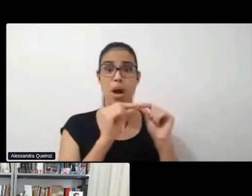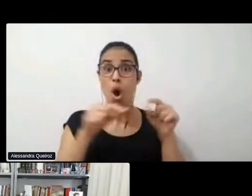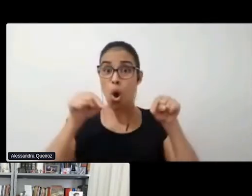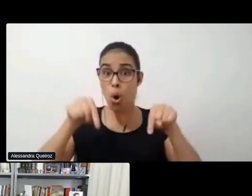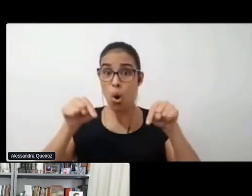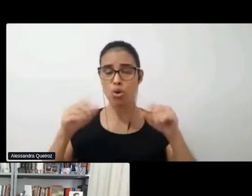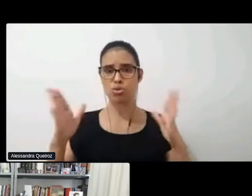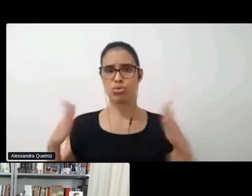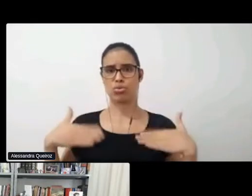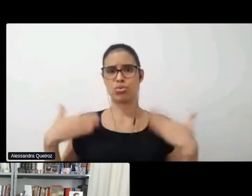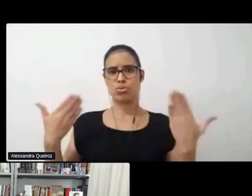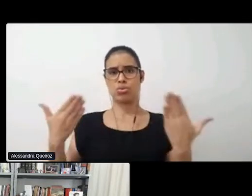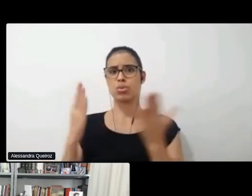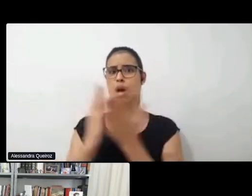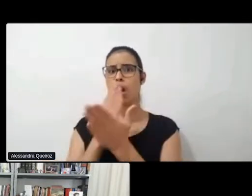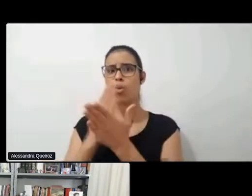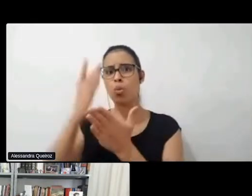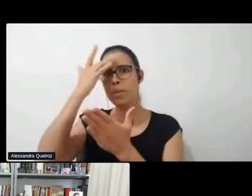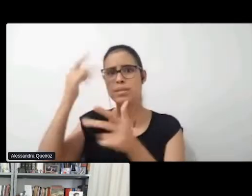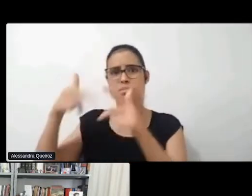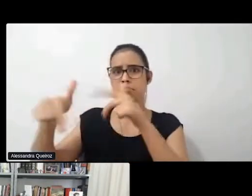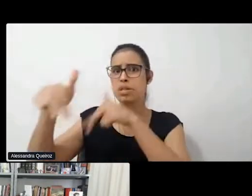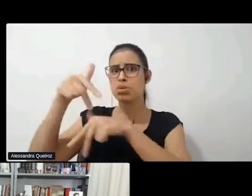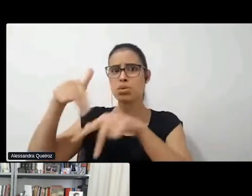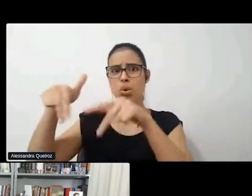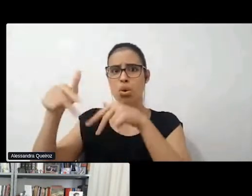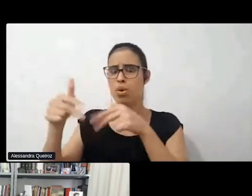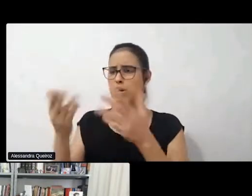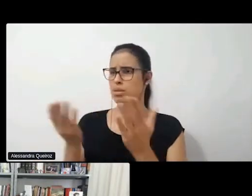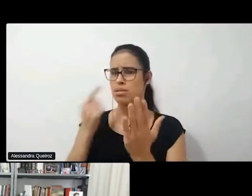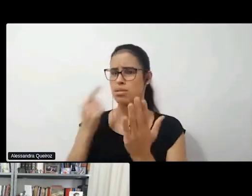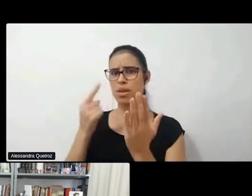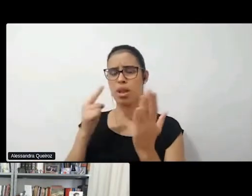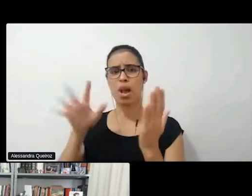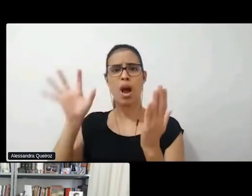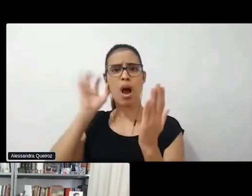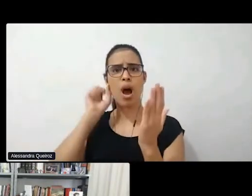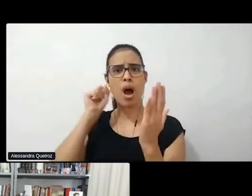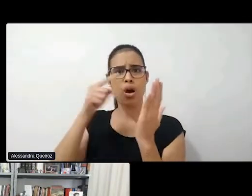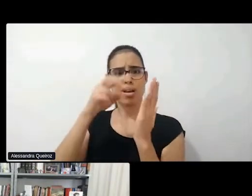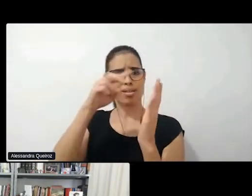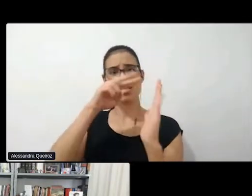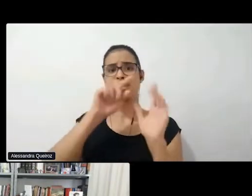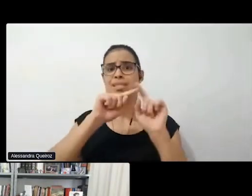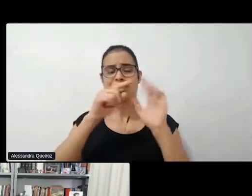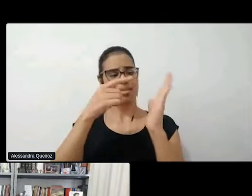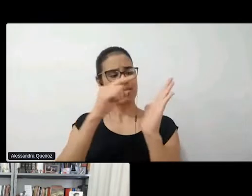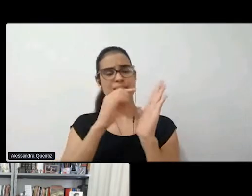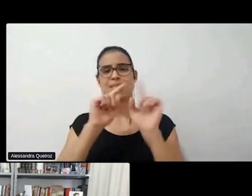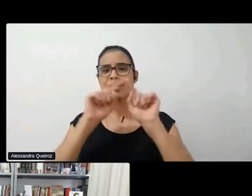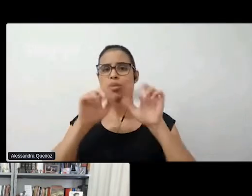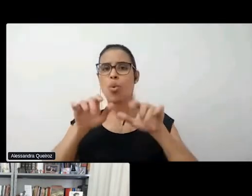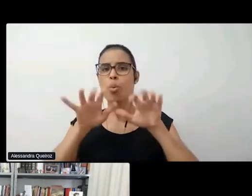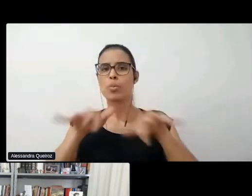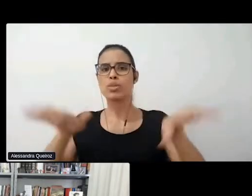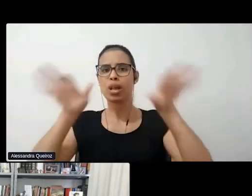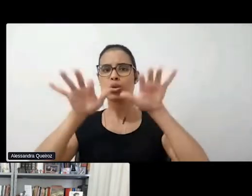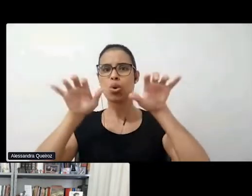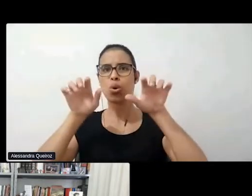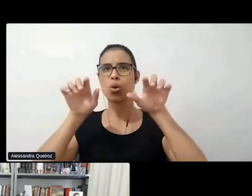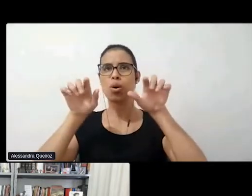meu time, umas pessoas vendo utilizando leitores de tela. Espera lá, como é que funciona? O que é isso?